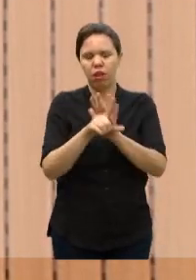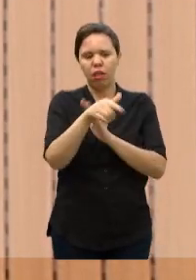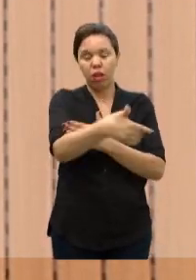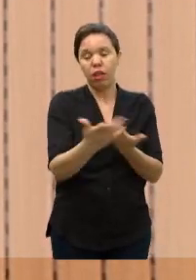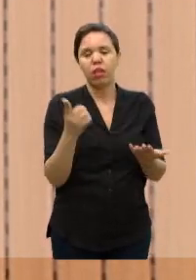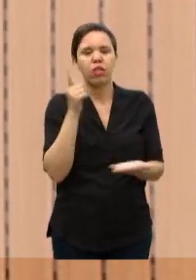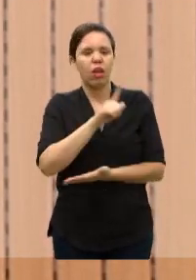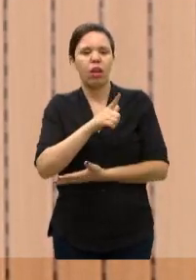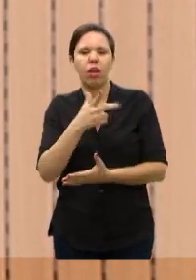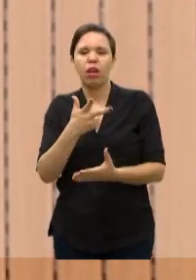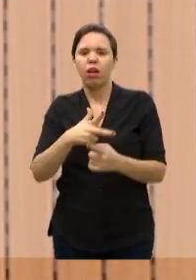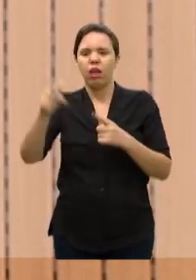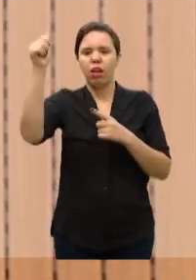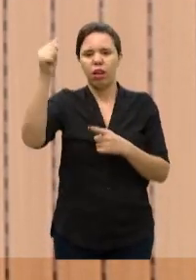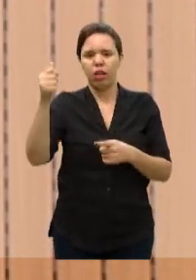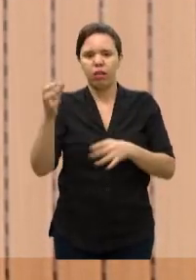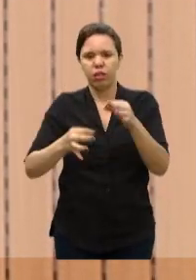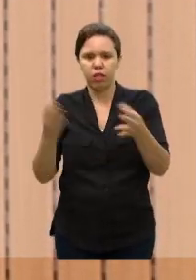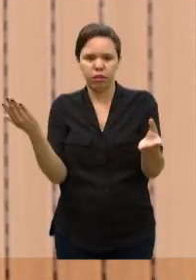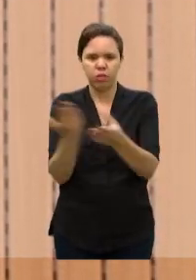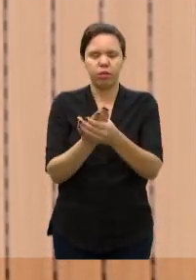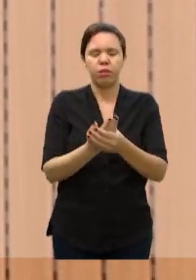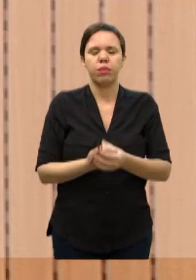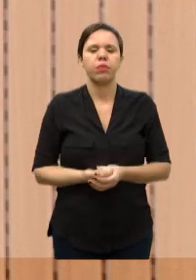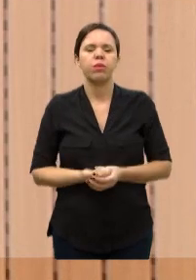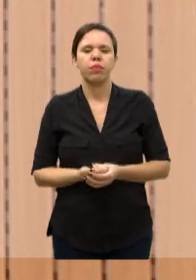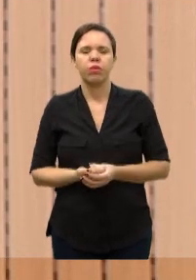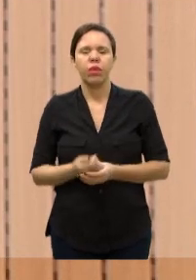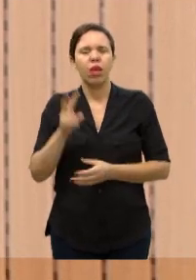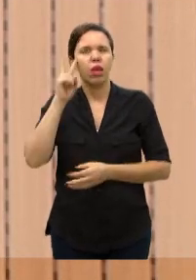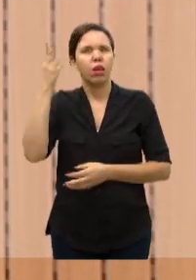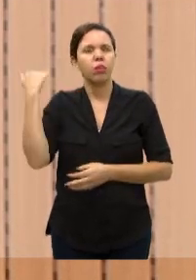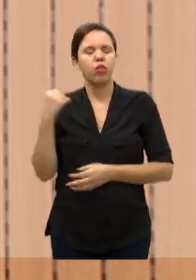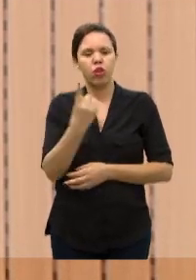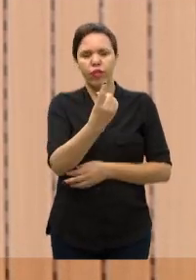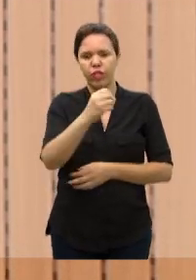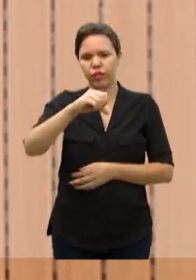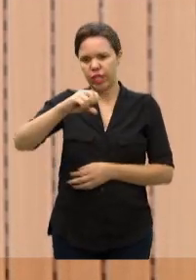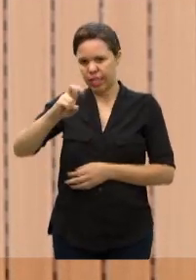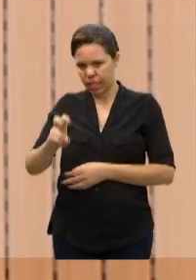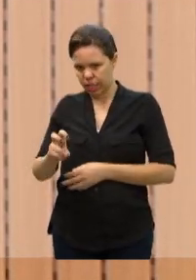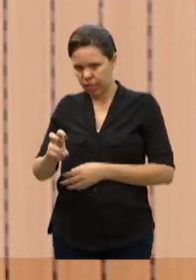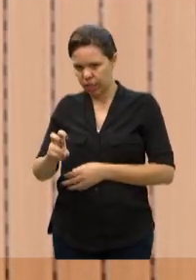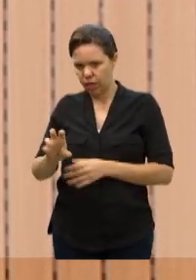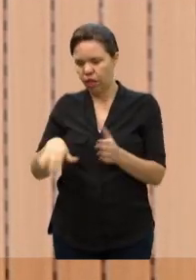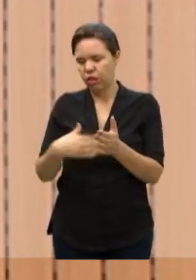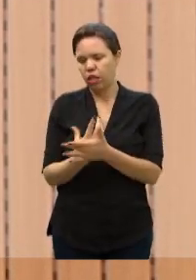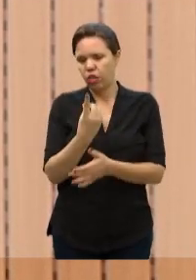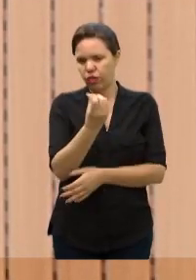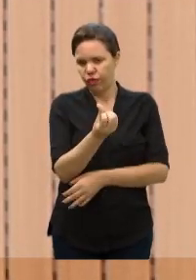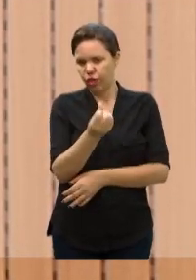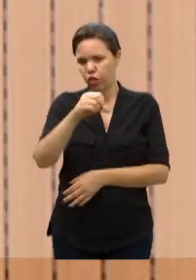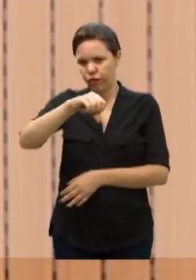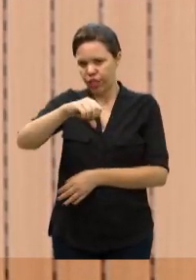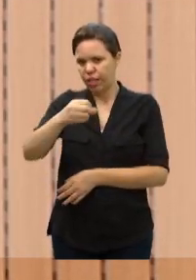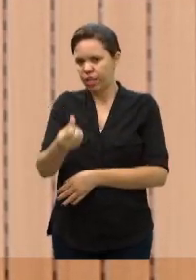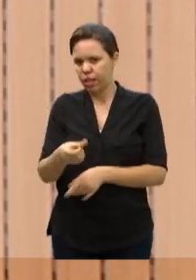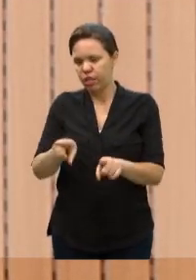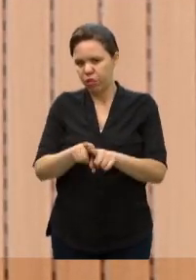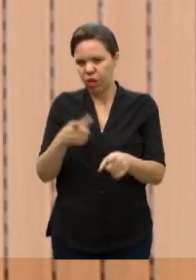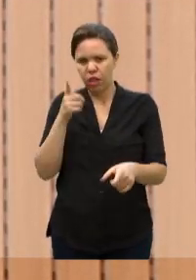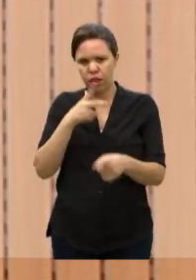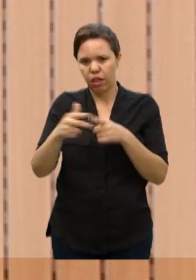a ação. Ganhamos a ação e eu me lembro que em 95, 96, quando nós ganhamos essa ação,